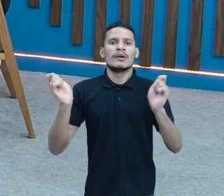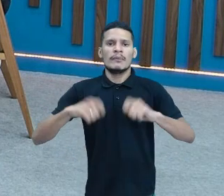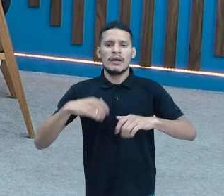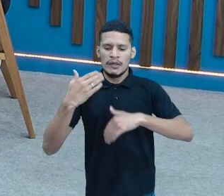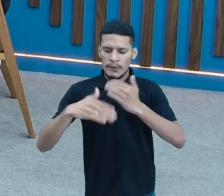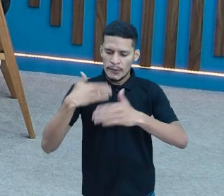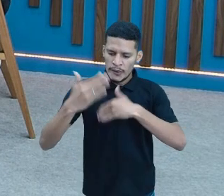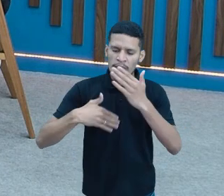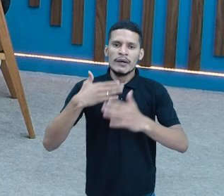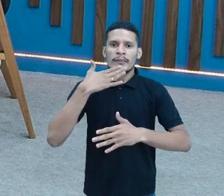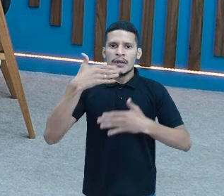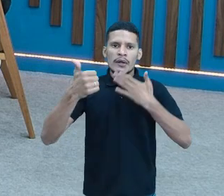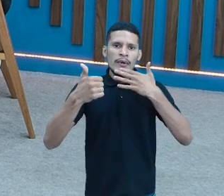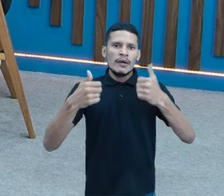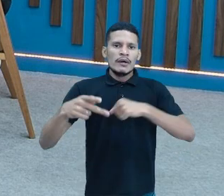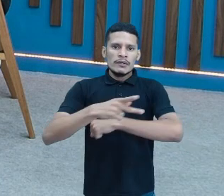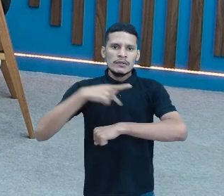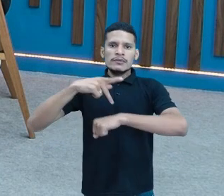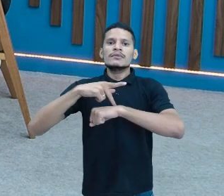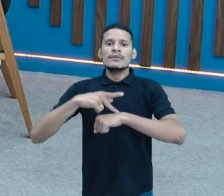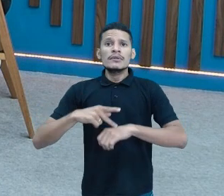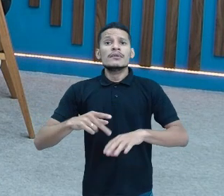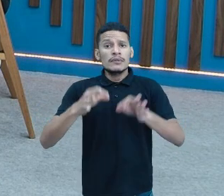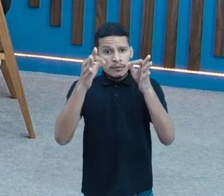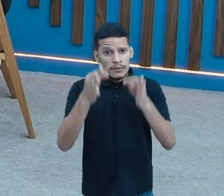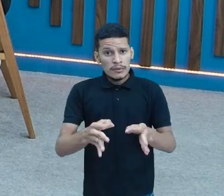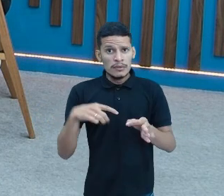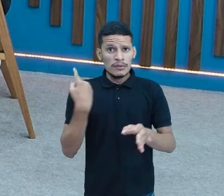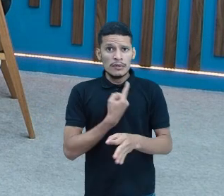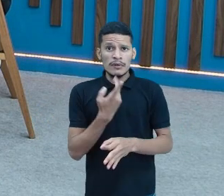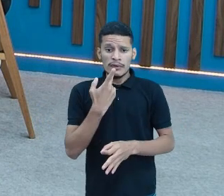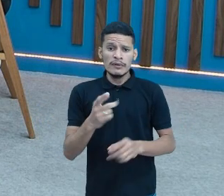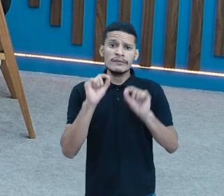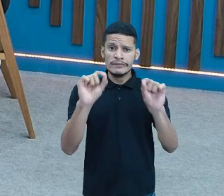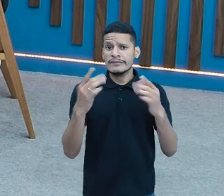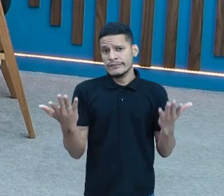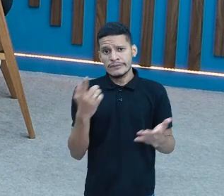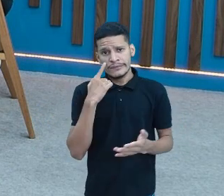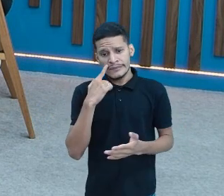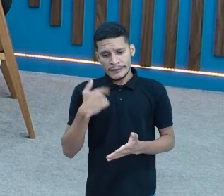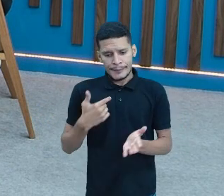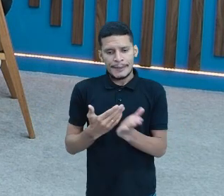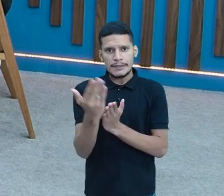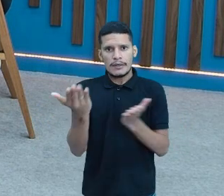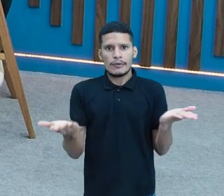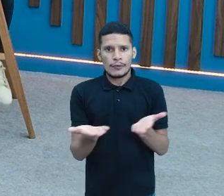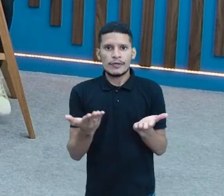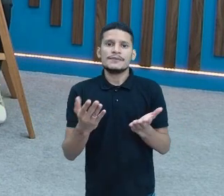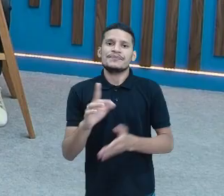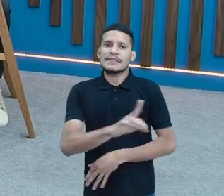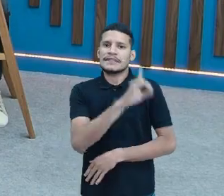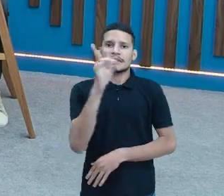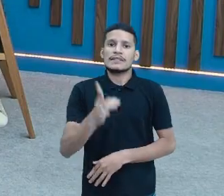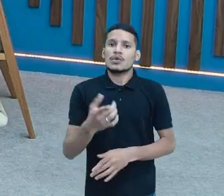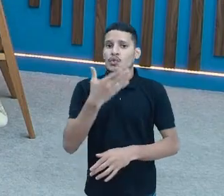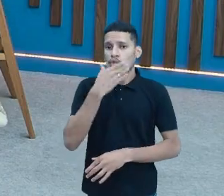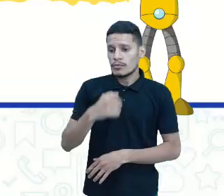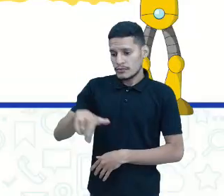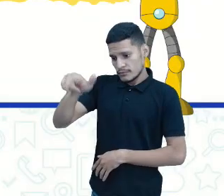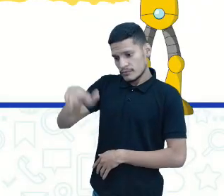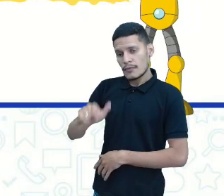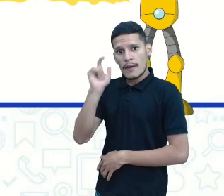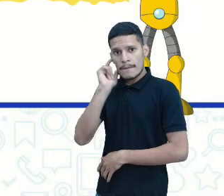tornar o nosso país melhor. E é justamente, já quero começar o dia saudando, né, o Paulo